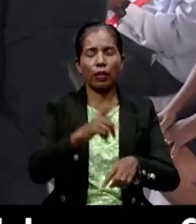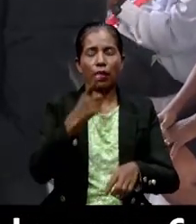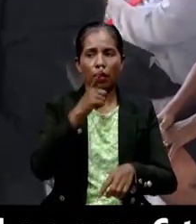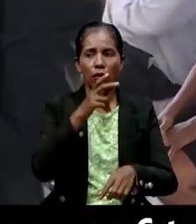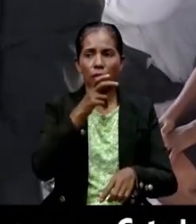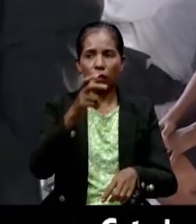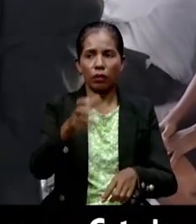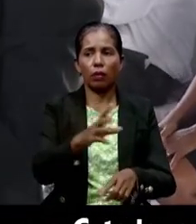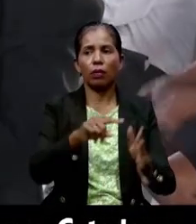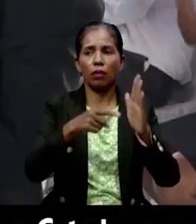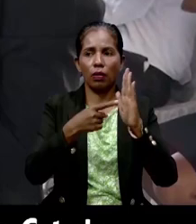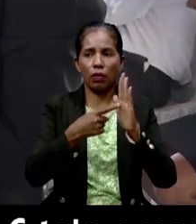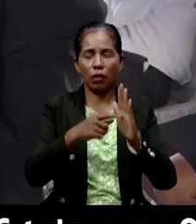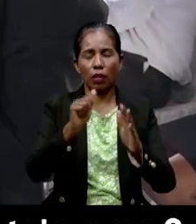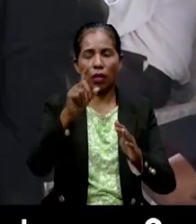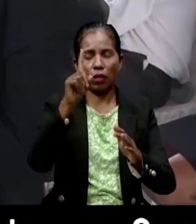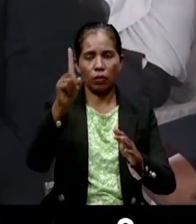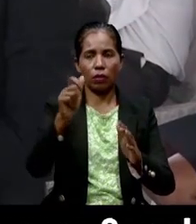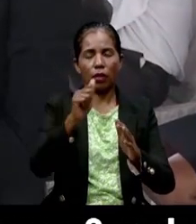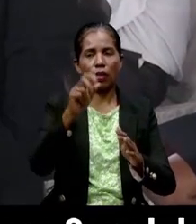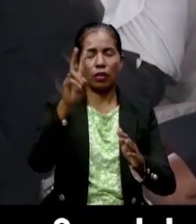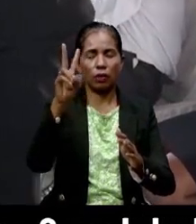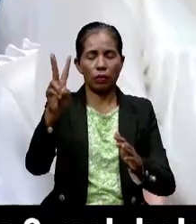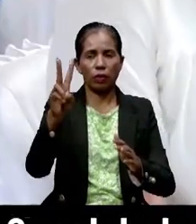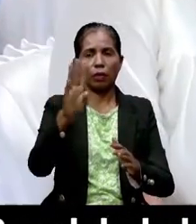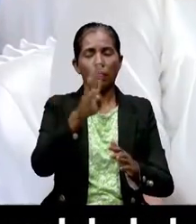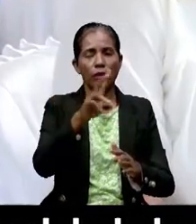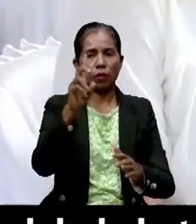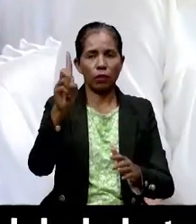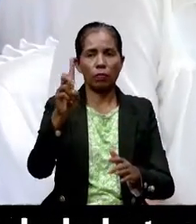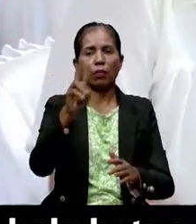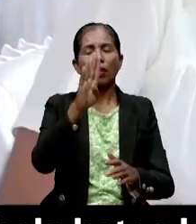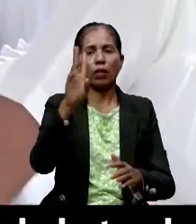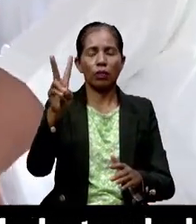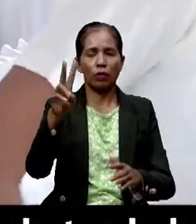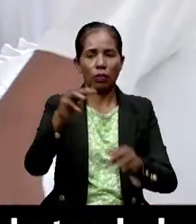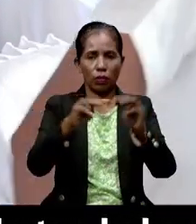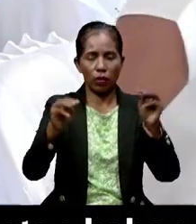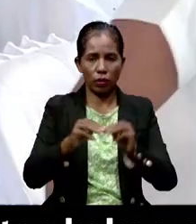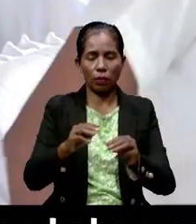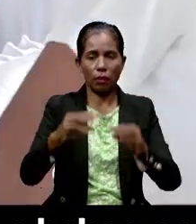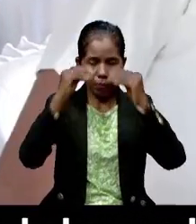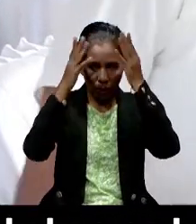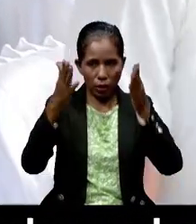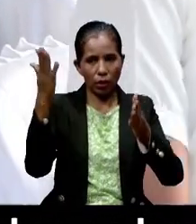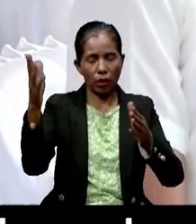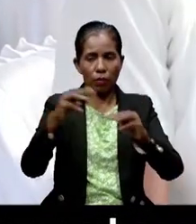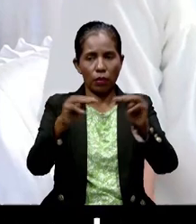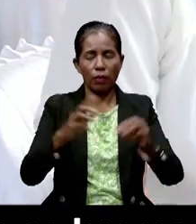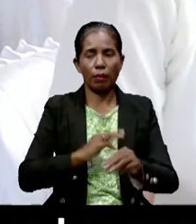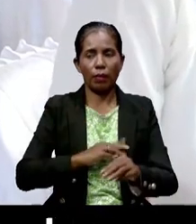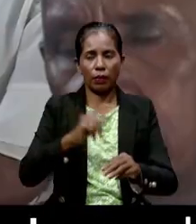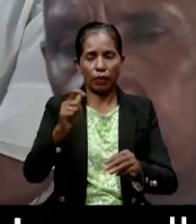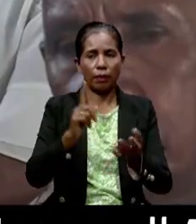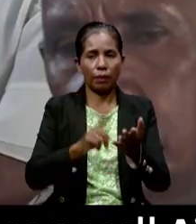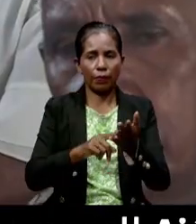portuguesa A1, A2, no B1, no B2, ba professor Cira e a município Manatutu. E a discurso ministro da Educação